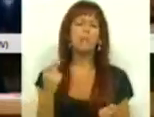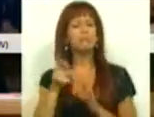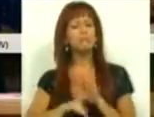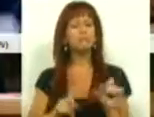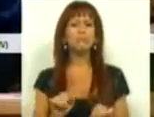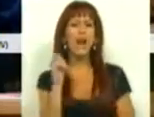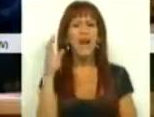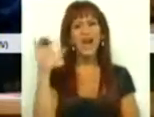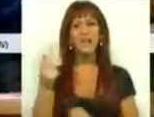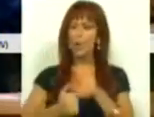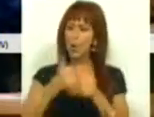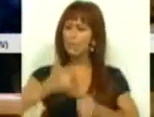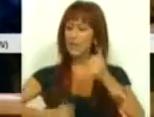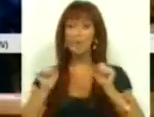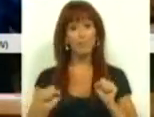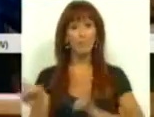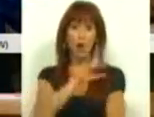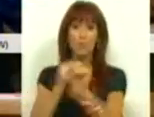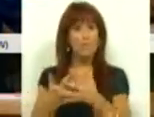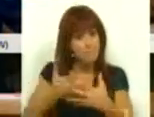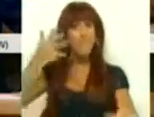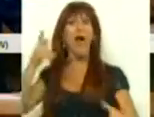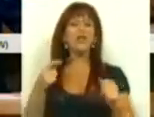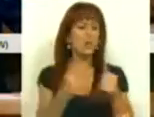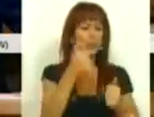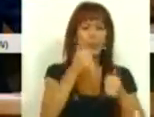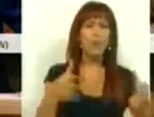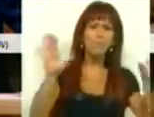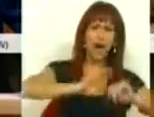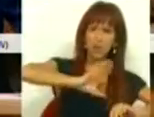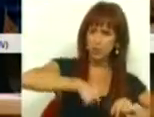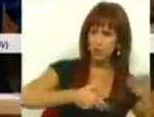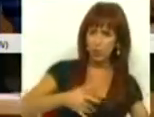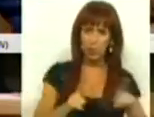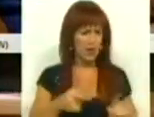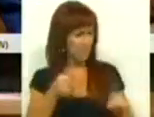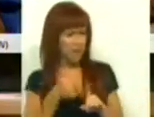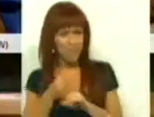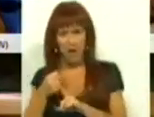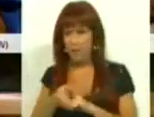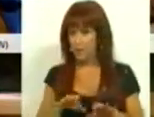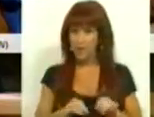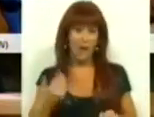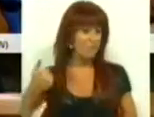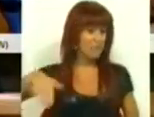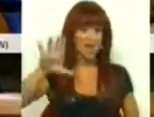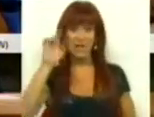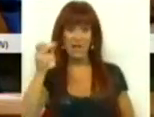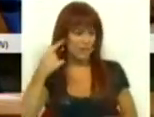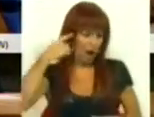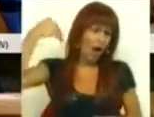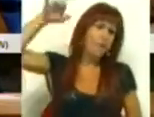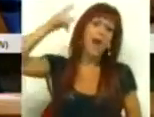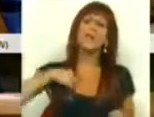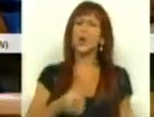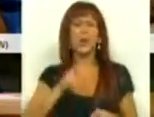regime de IRC mais competitivo da Europa e um dos mais competitivos do mundo. Uma batalha que, como há mais de 10 anos